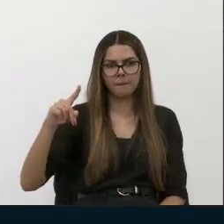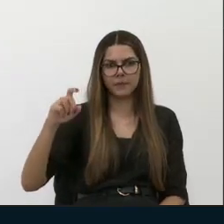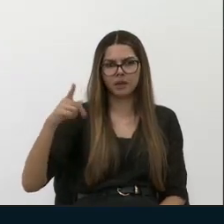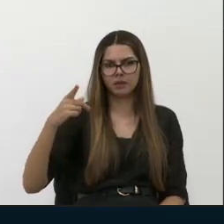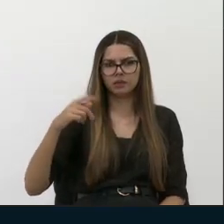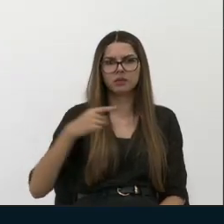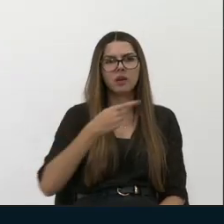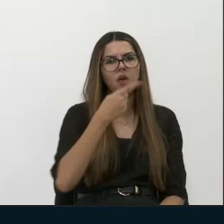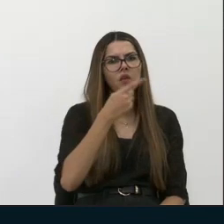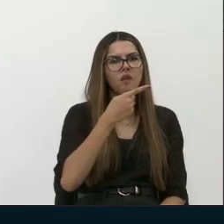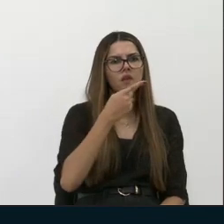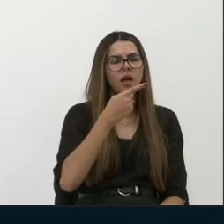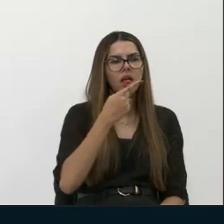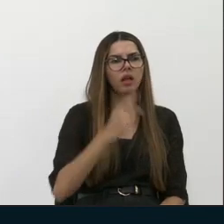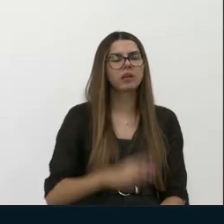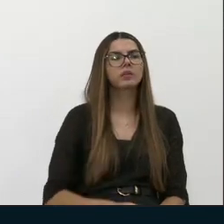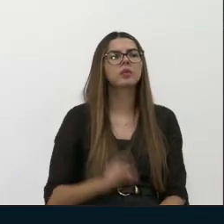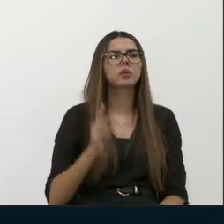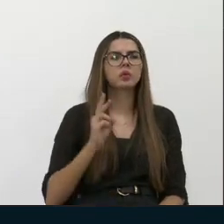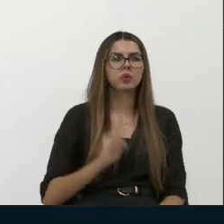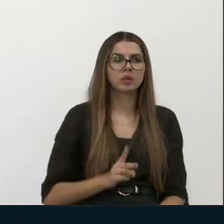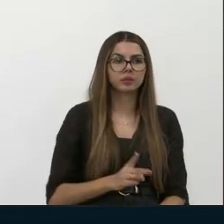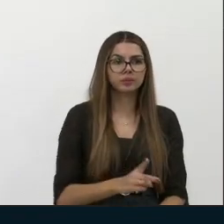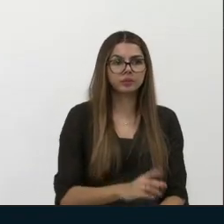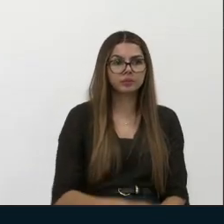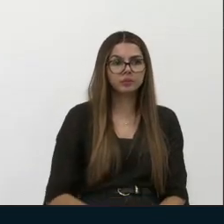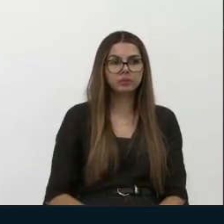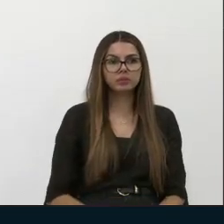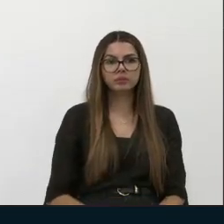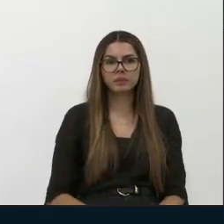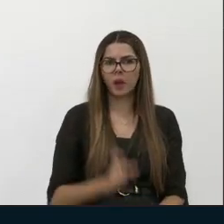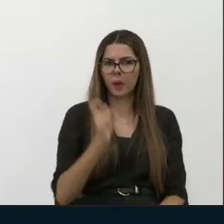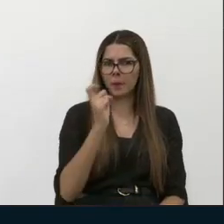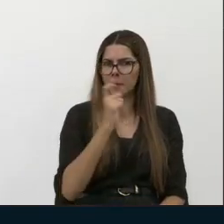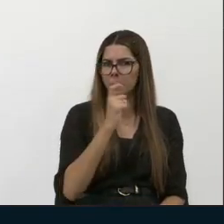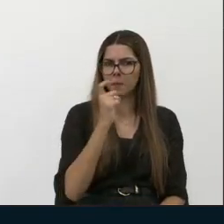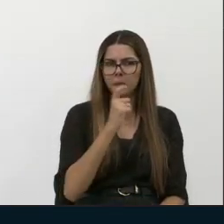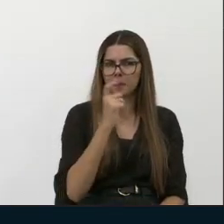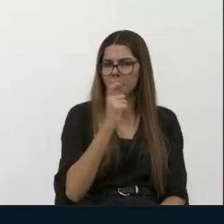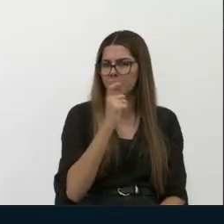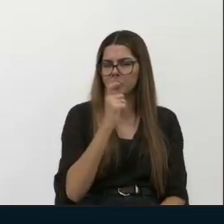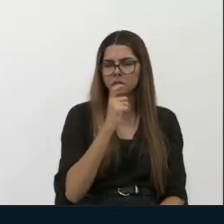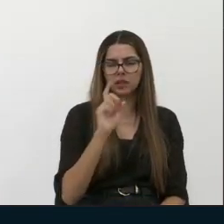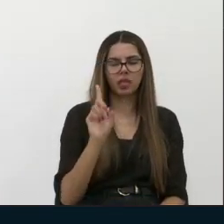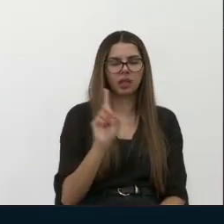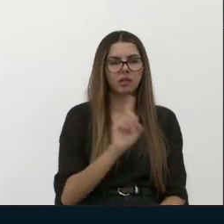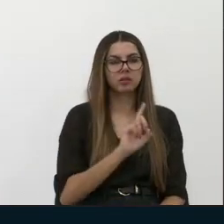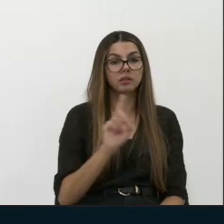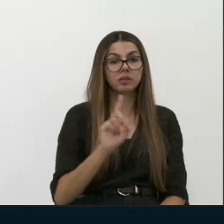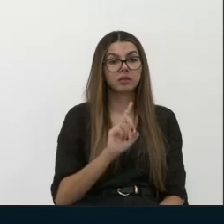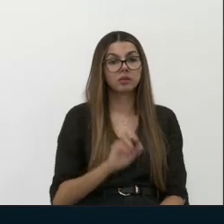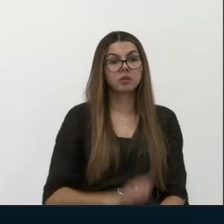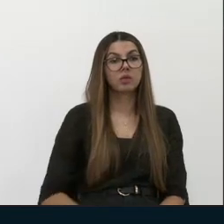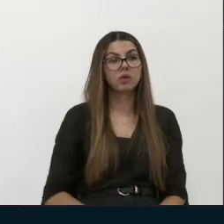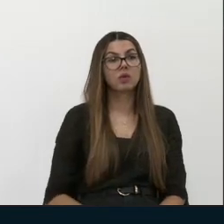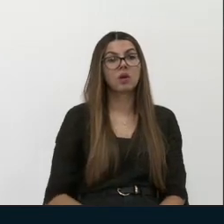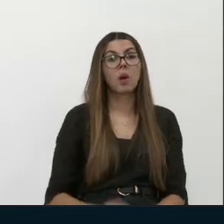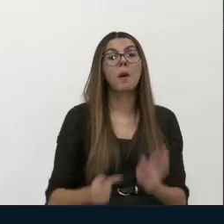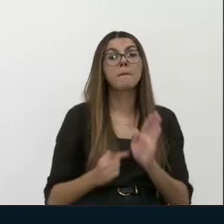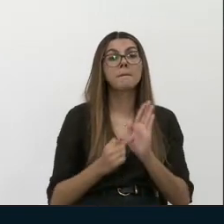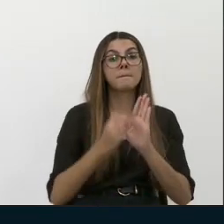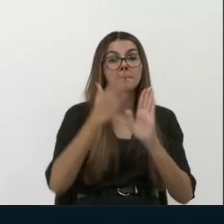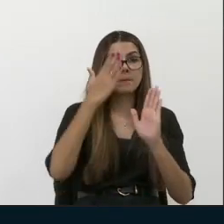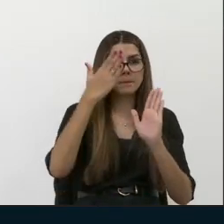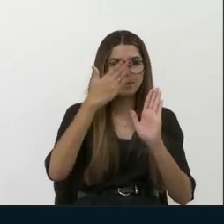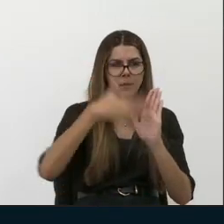retirar, Ilma. Na onde quer que eu falei, não falei mentira. Eu desafio essa senhora a provar que é mentira.